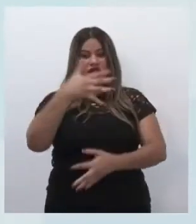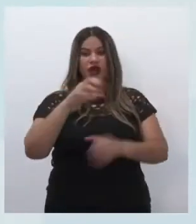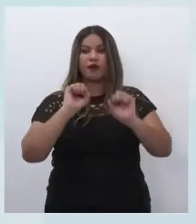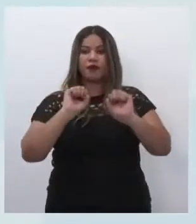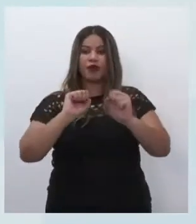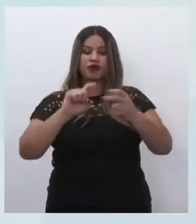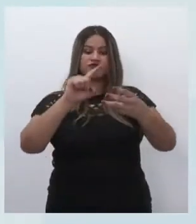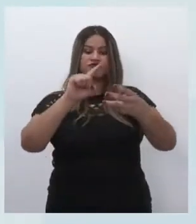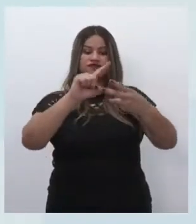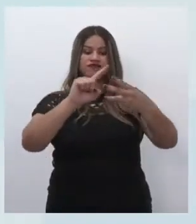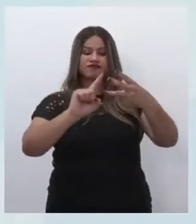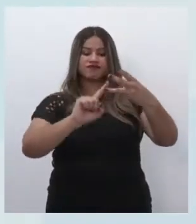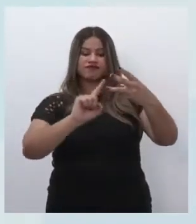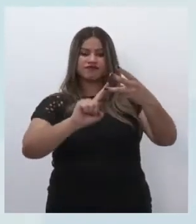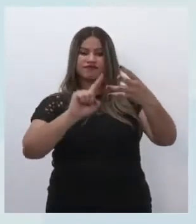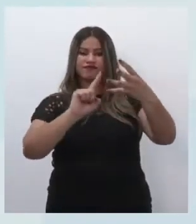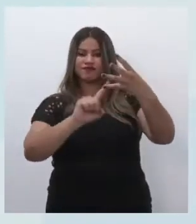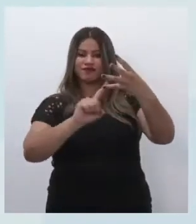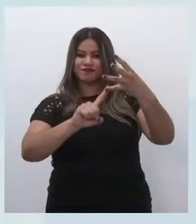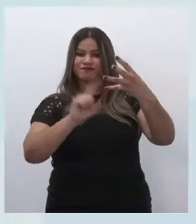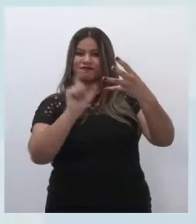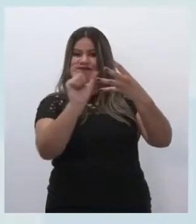palavra.